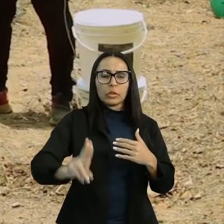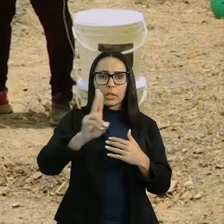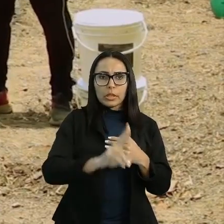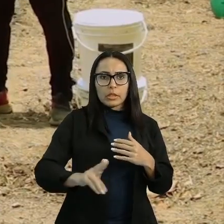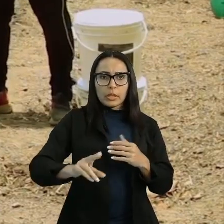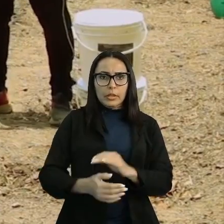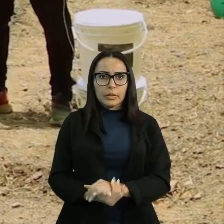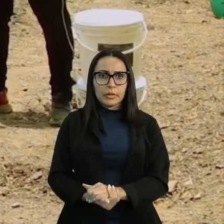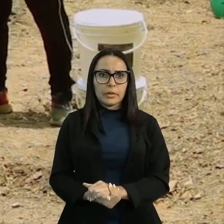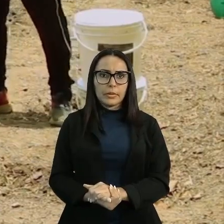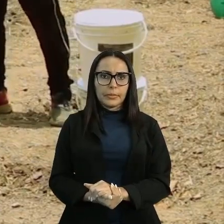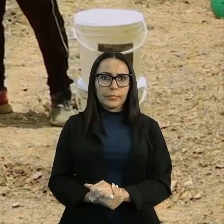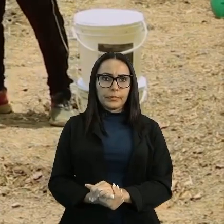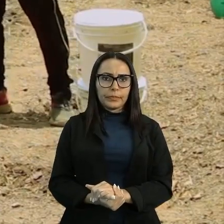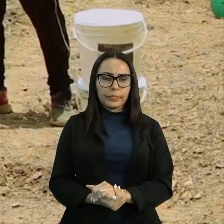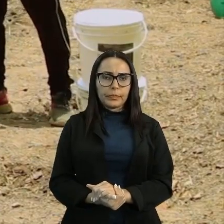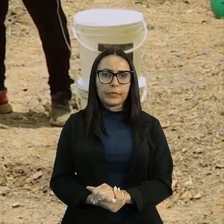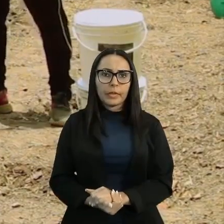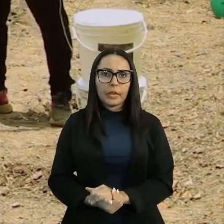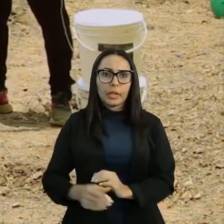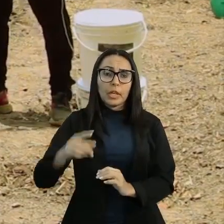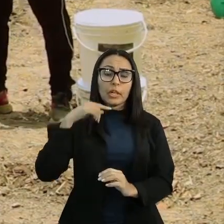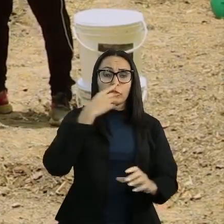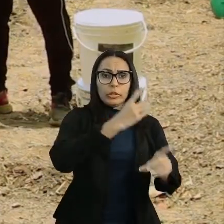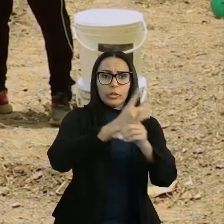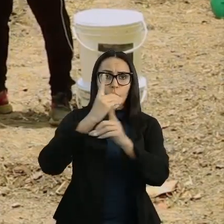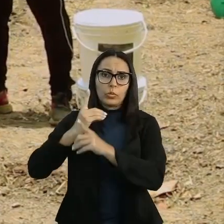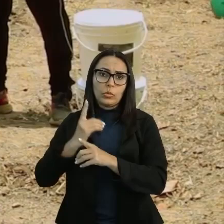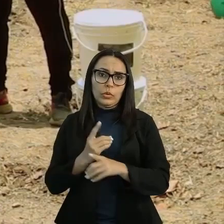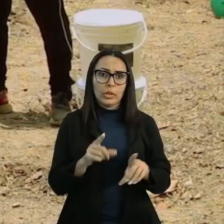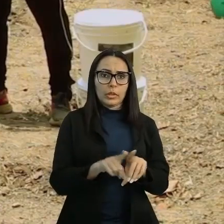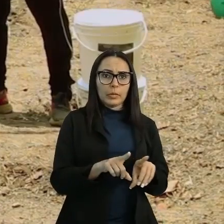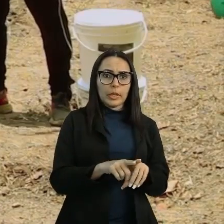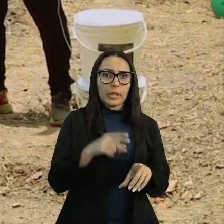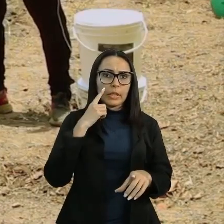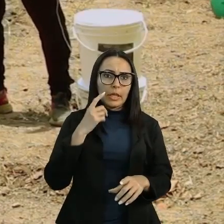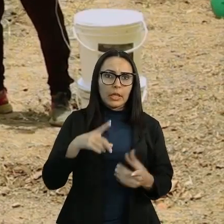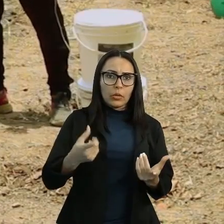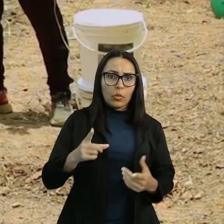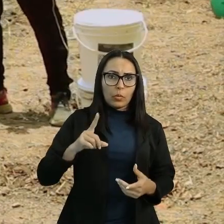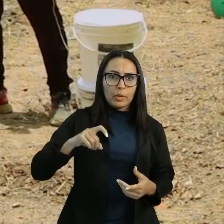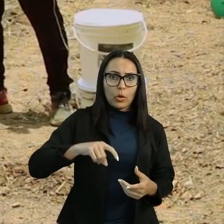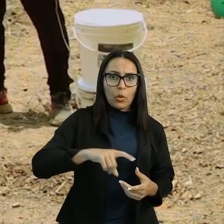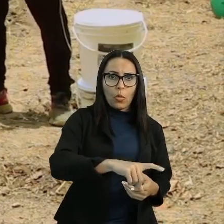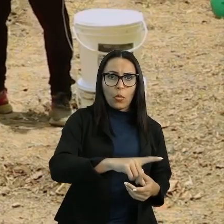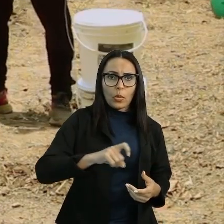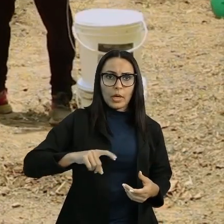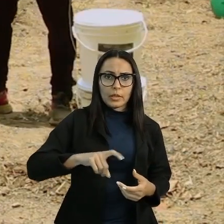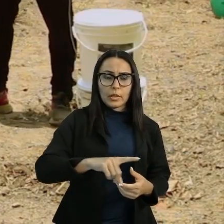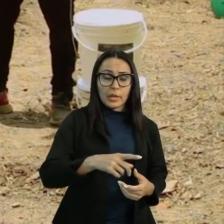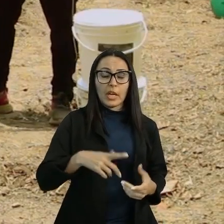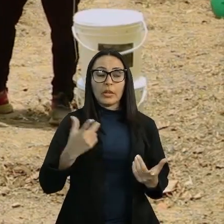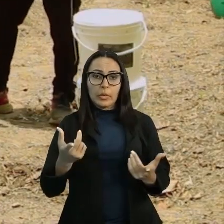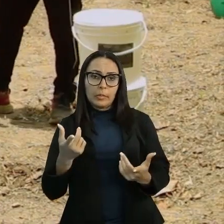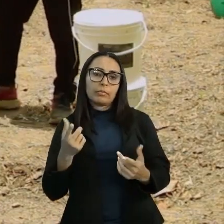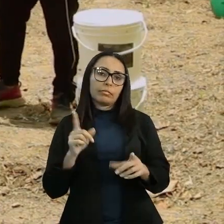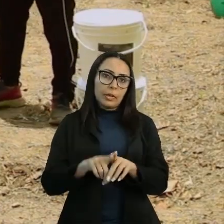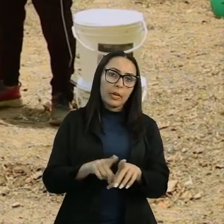seja sempre diluído. Tem o chorume também, que é feito o humus, né? Que é o sólido. Mas aí a gente